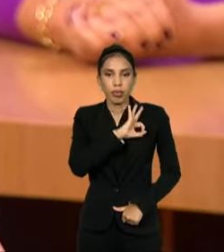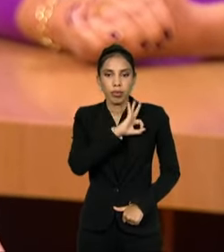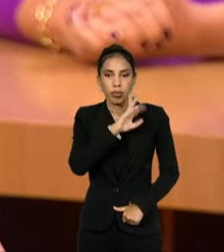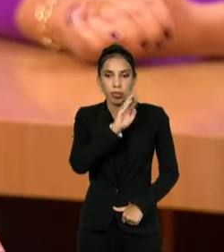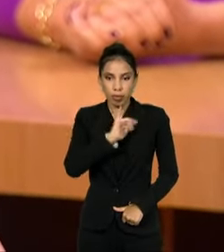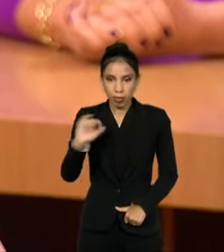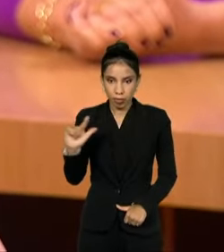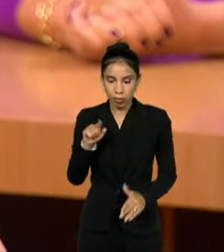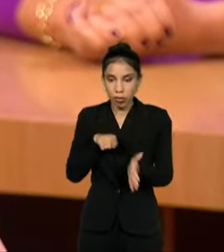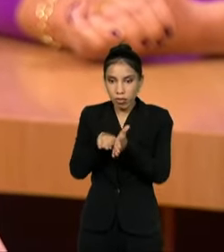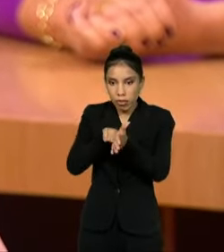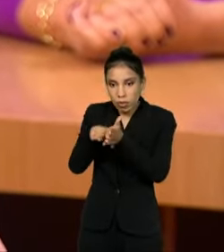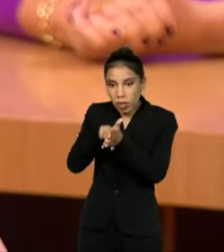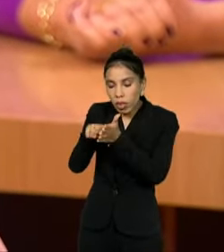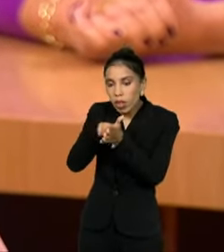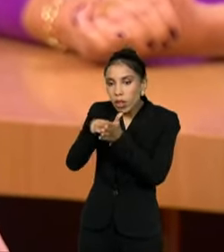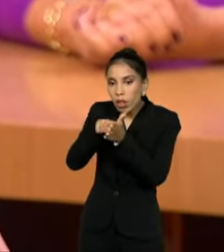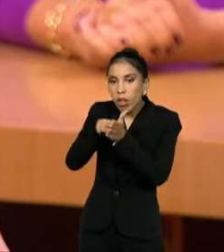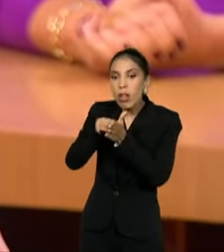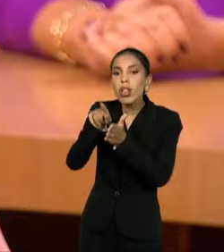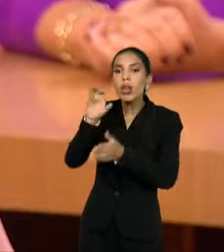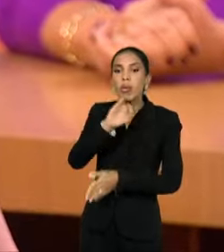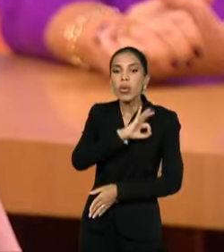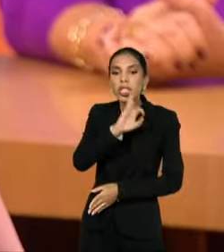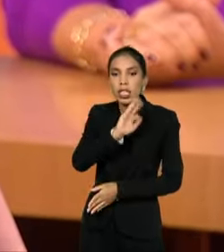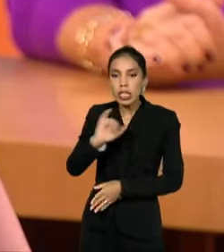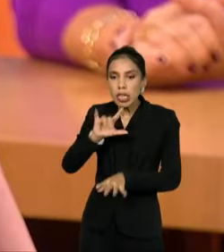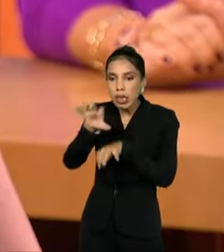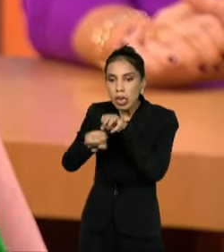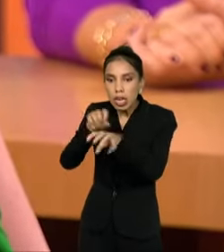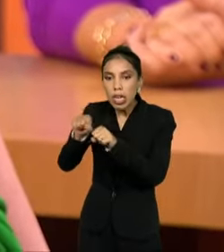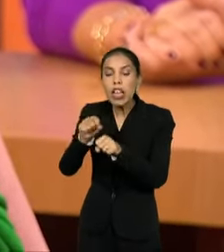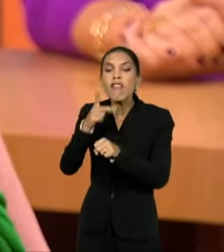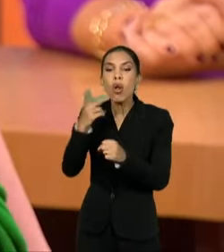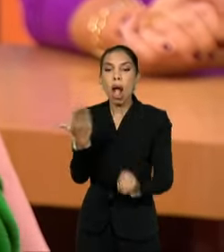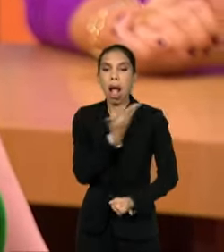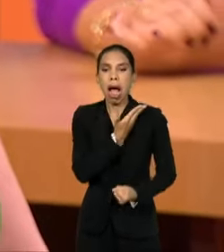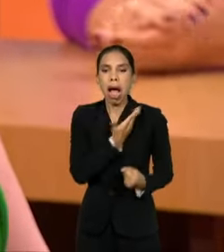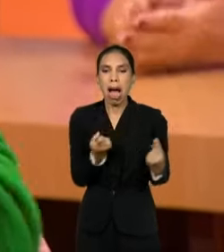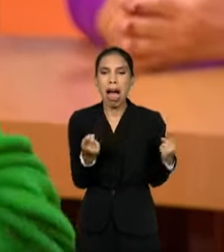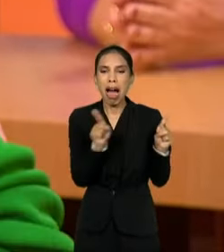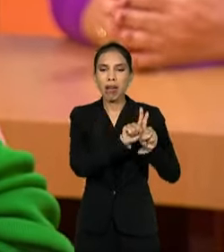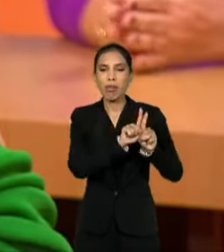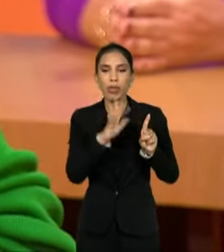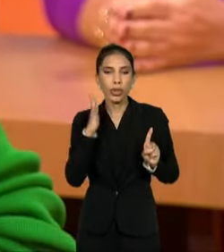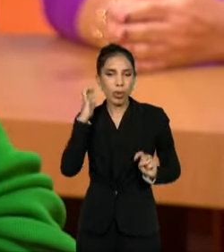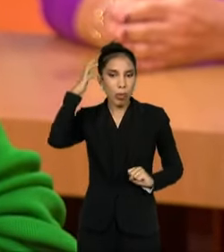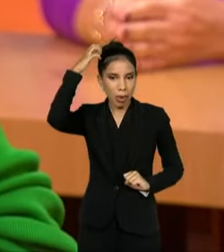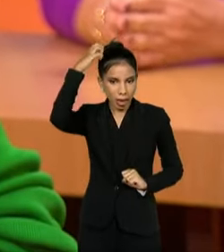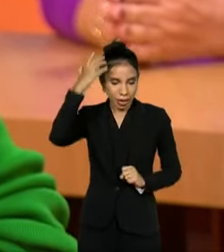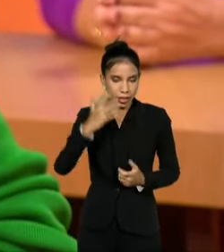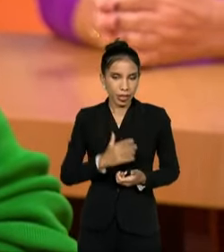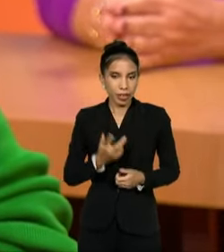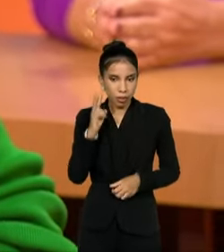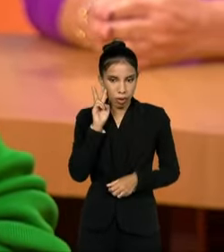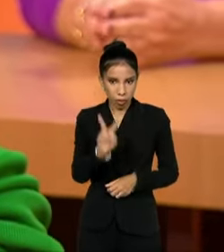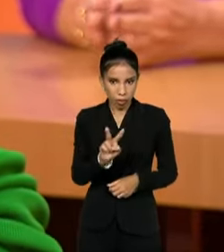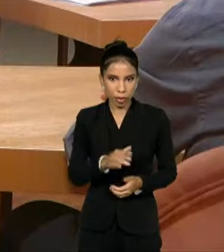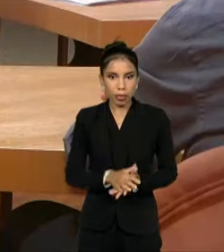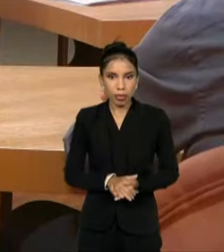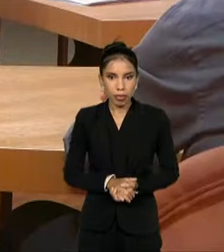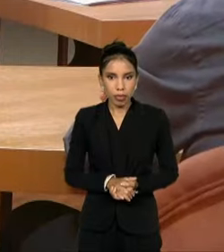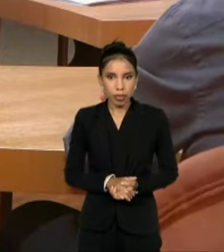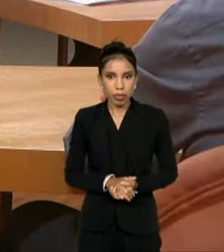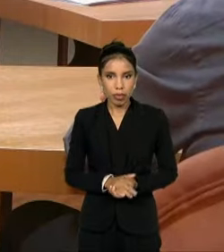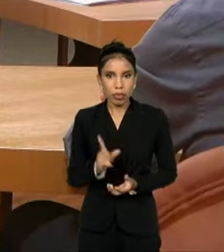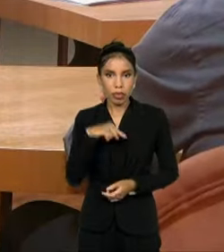iria buscar a resposta para o crime. E disse, inclusive, que era amigo de Marielle. Ai, meu Deus do céu. Vamos dar uma olhada, por favor?